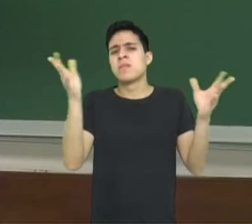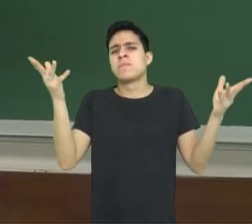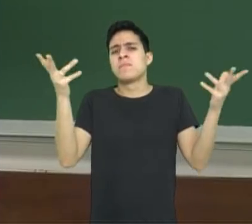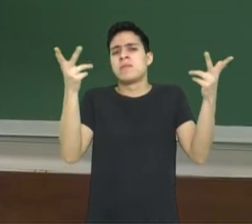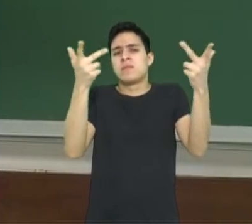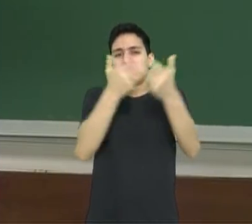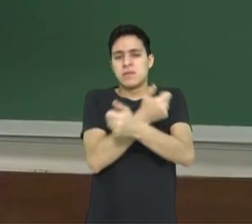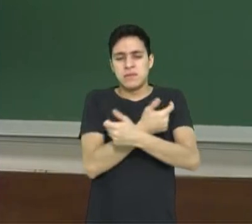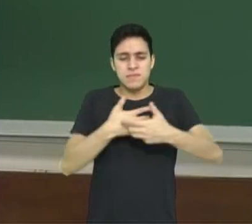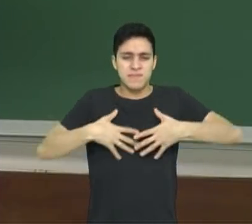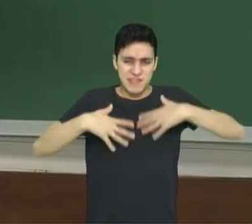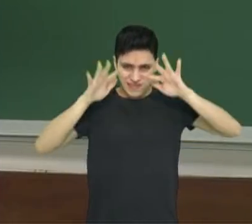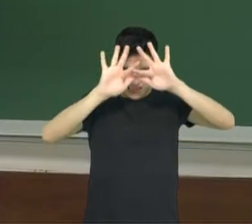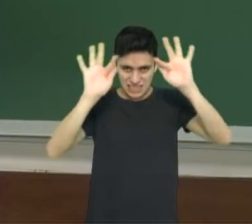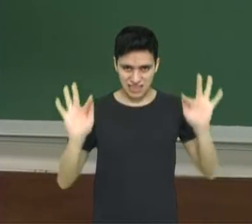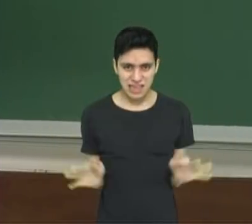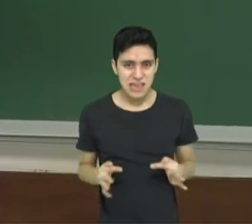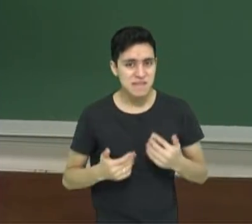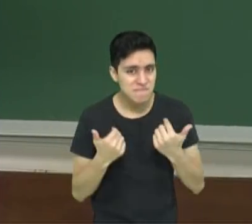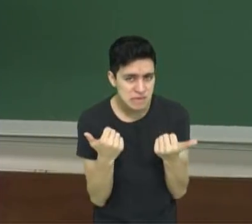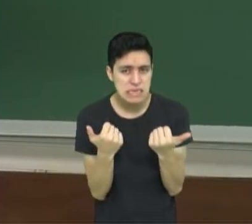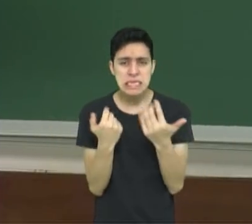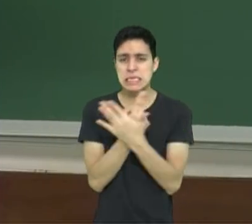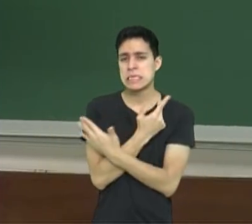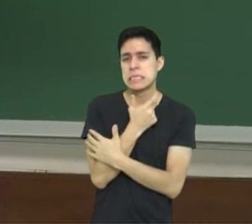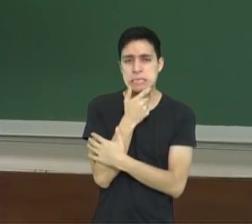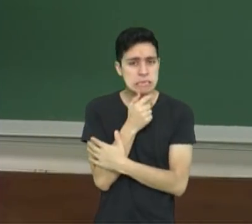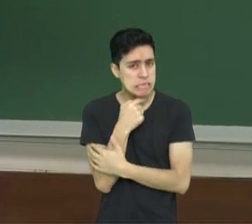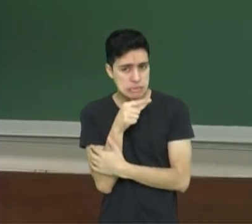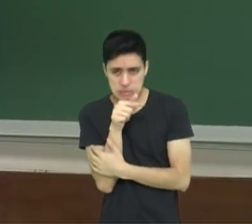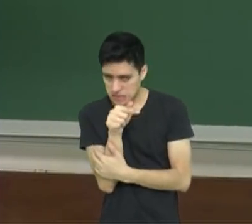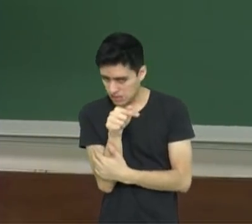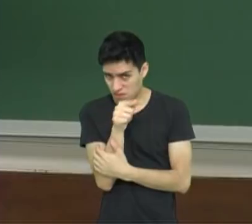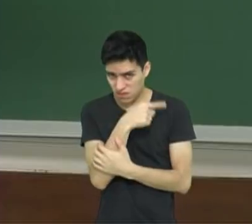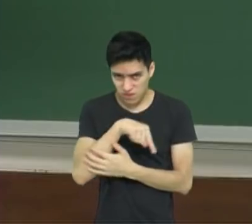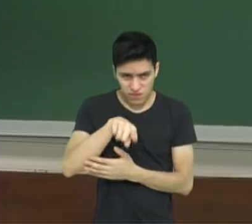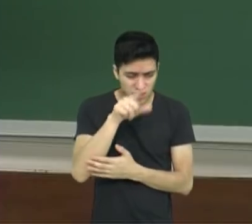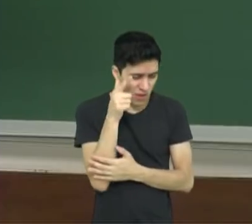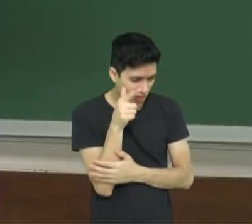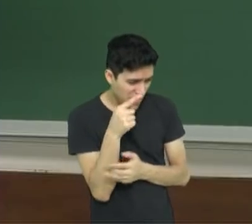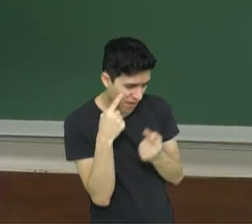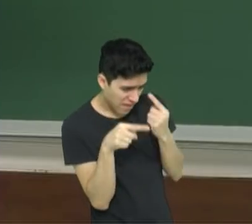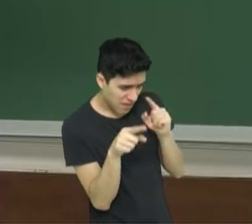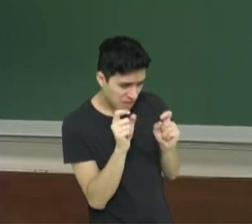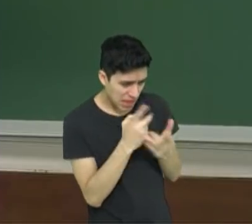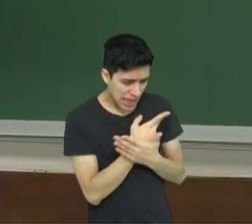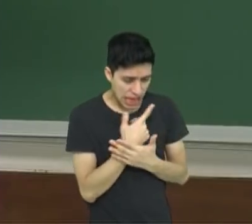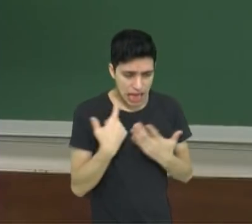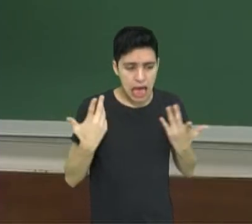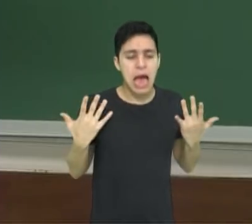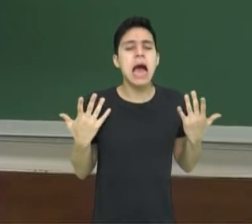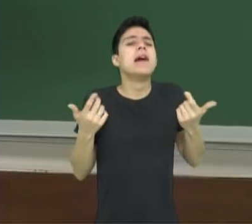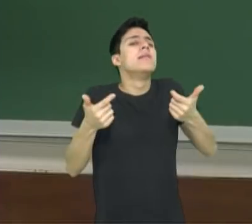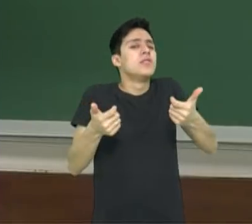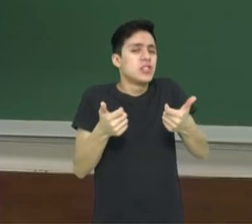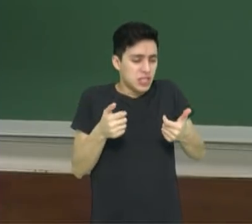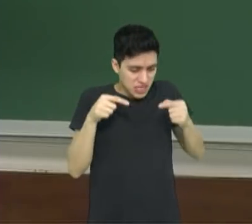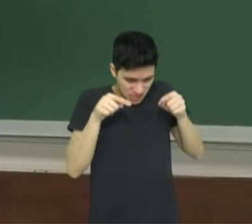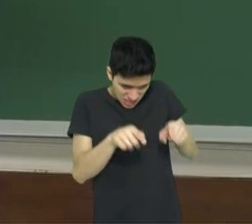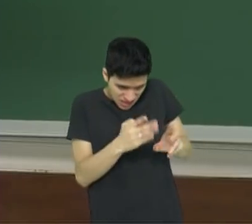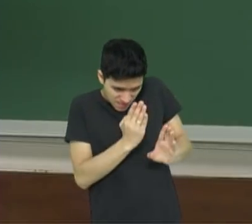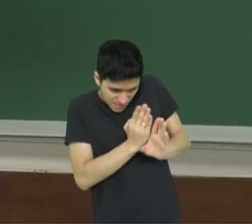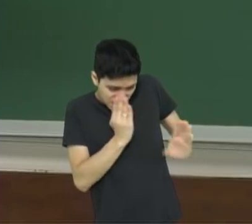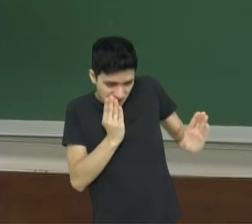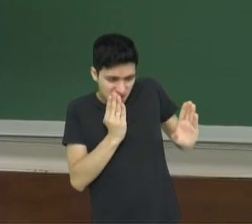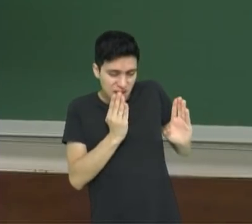Muito bom, fico muito feliz. Não deu 7? Você conseguiu enxergar onde é que você errou? Foi lá em cima na